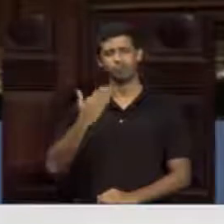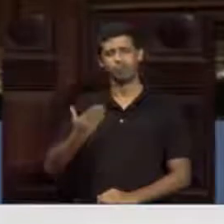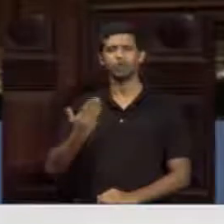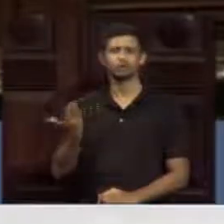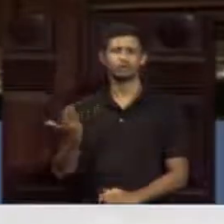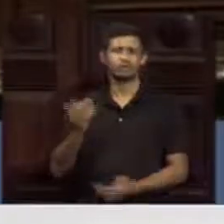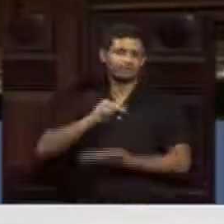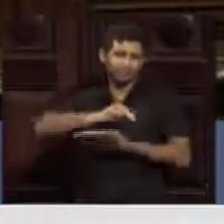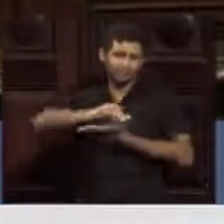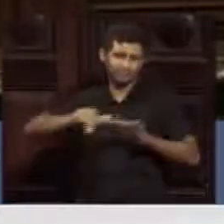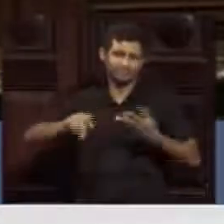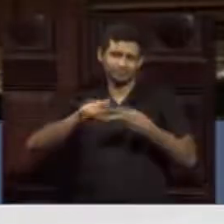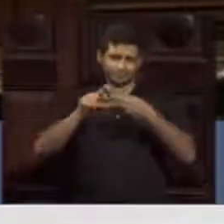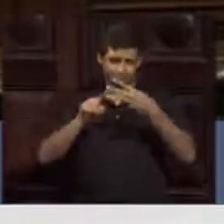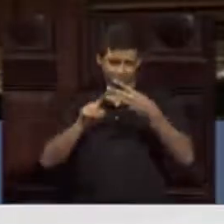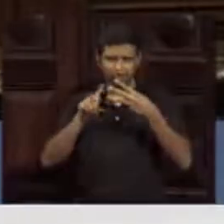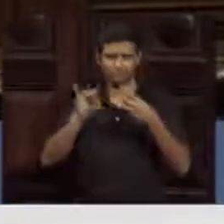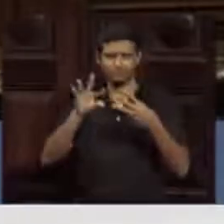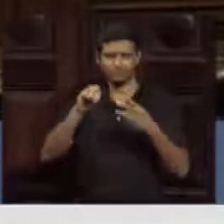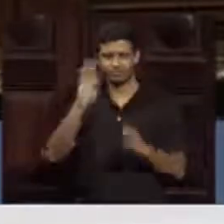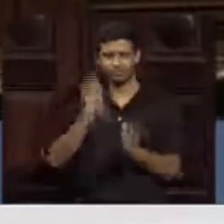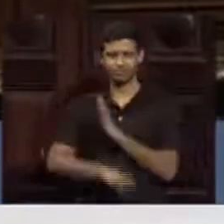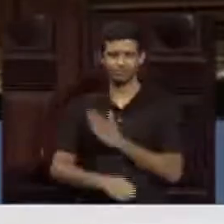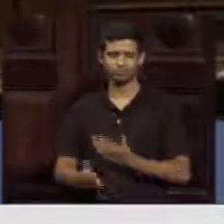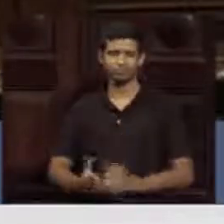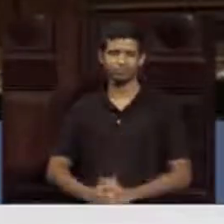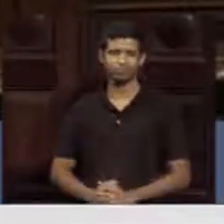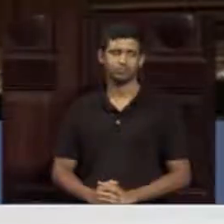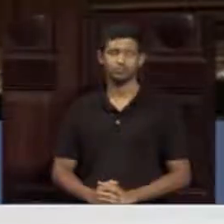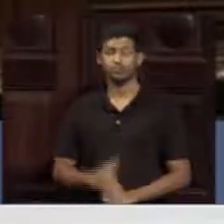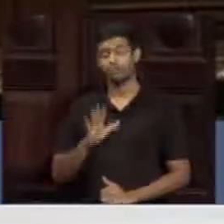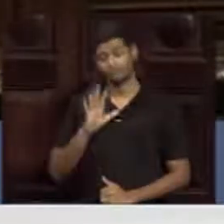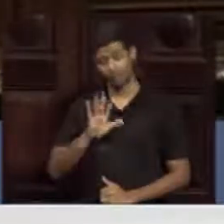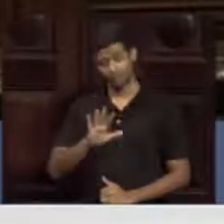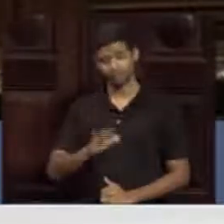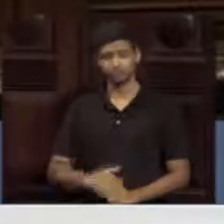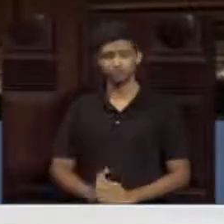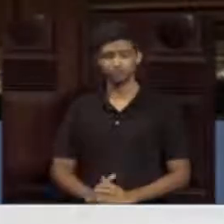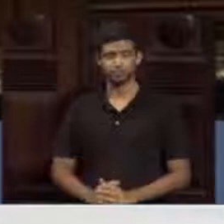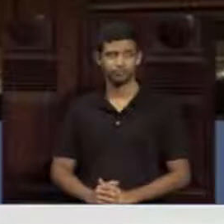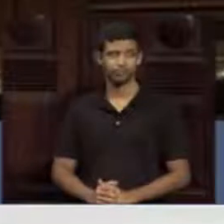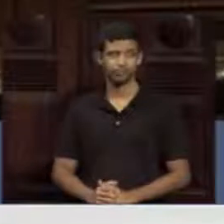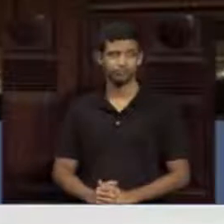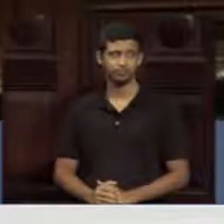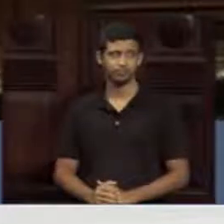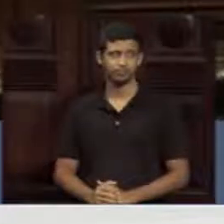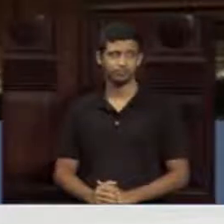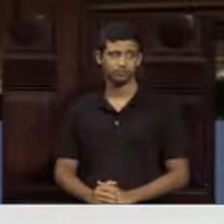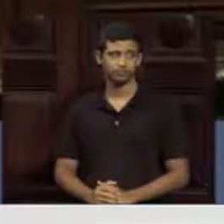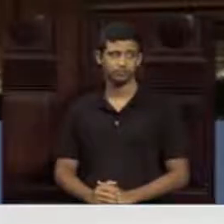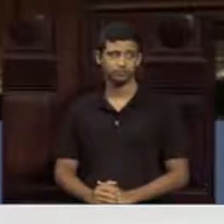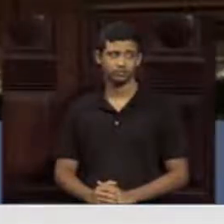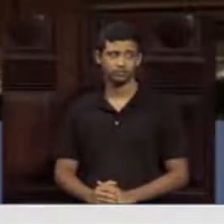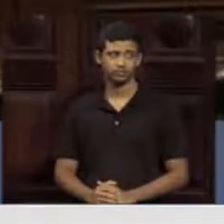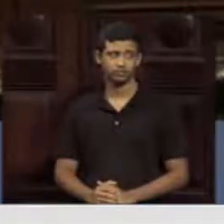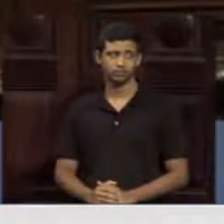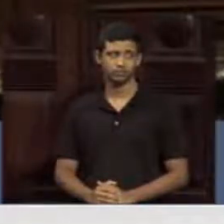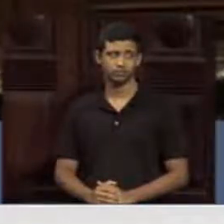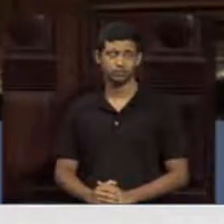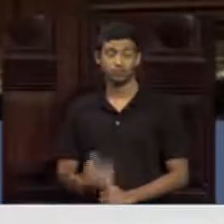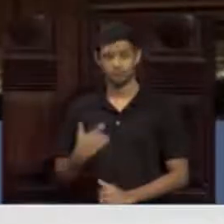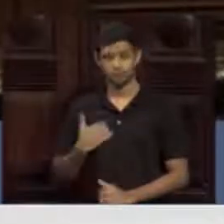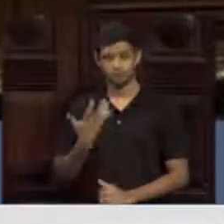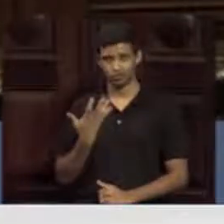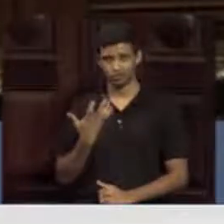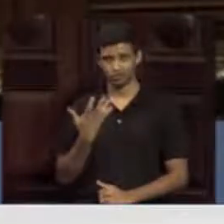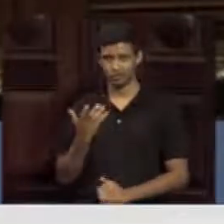senhor presidente. De outro lado, eu queria fazer um